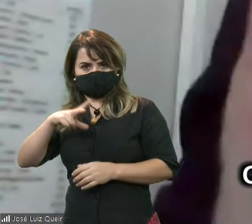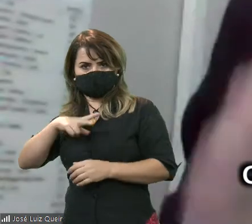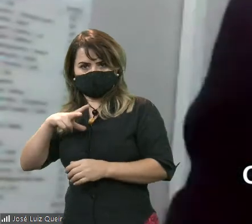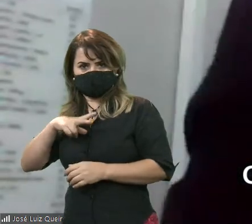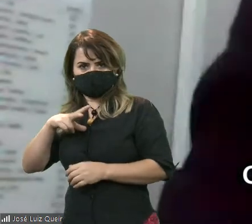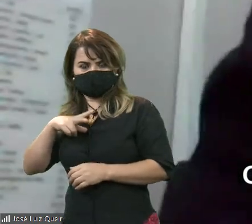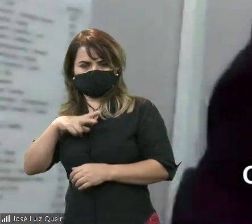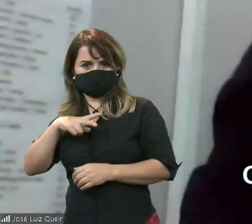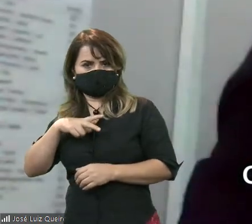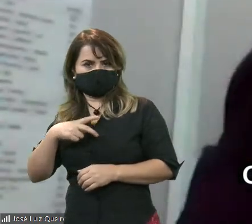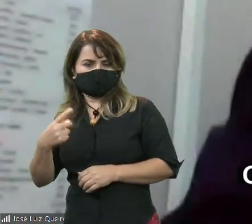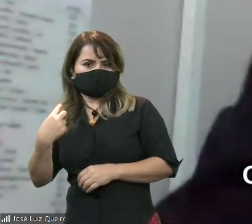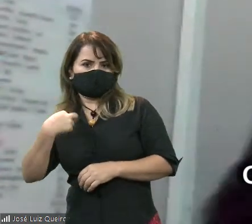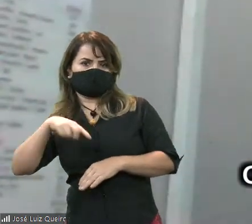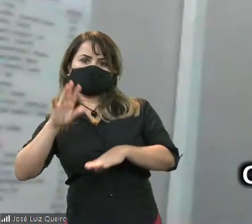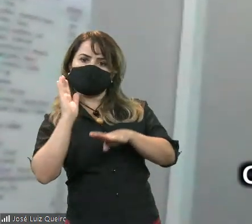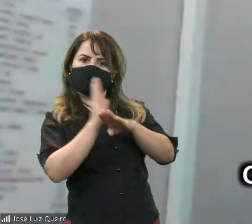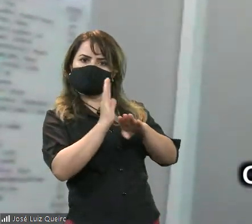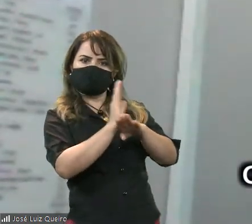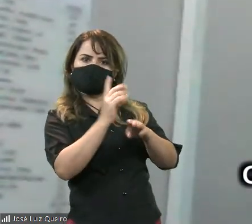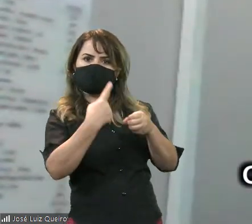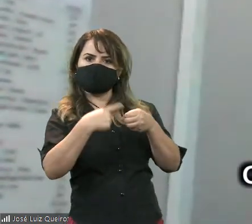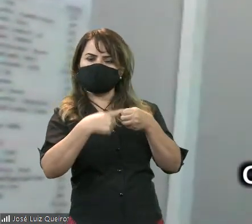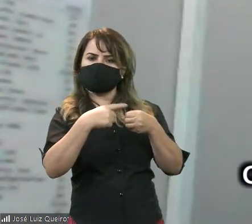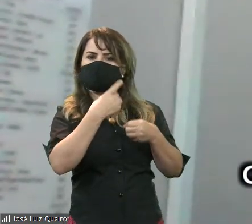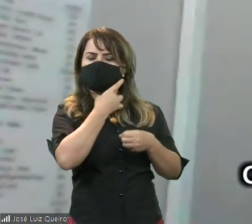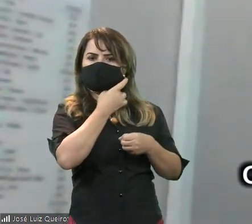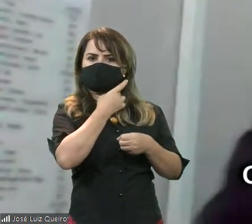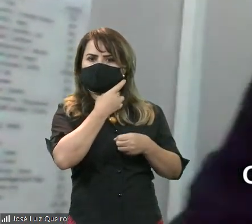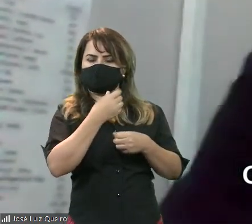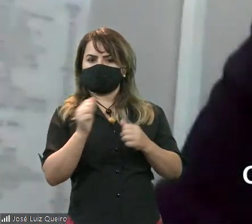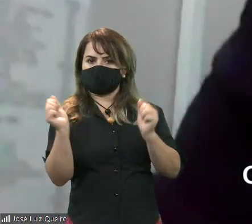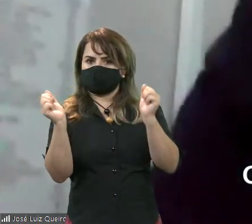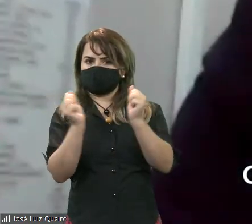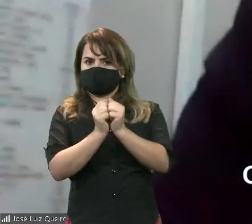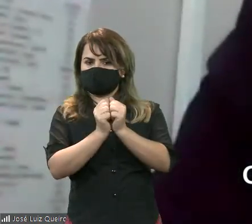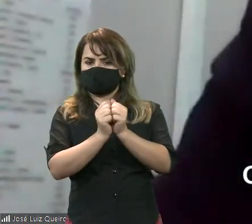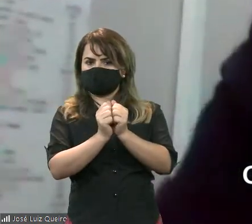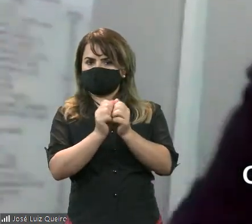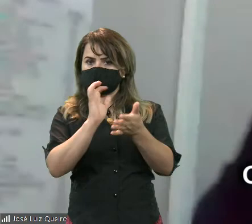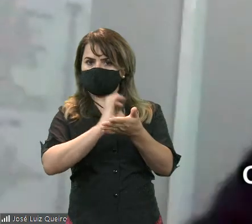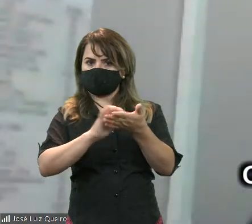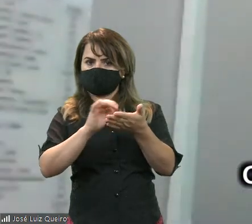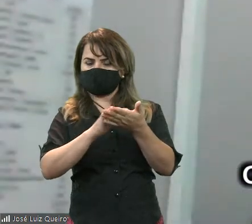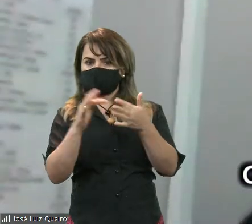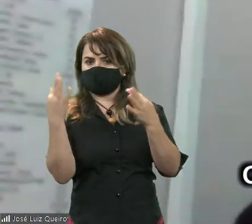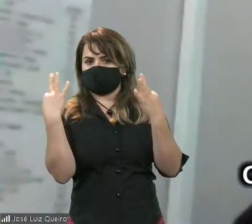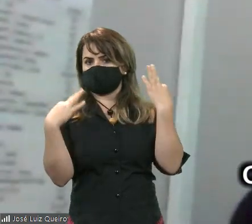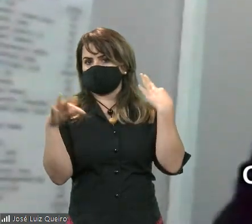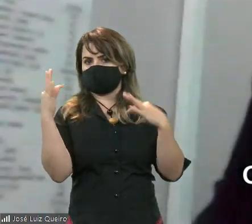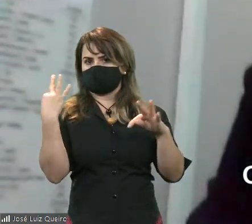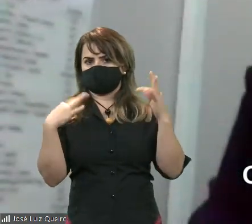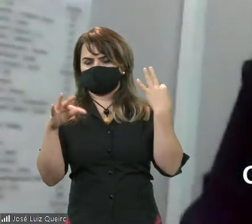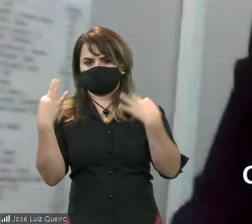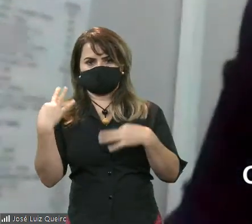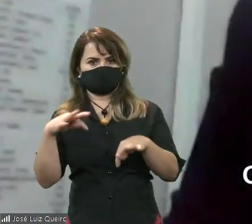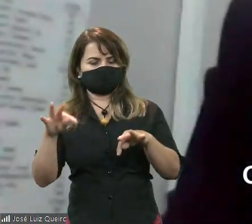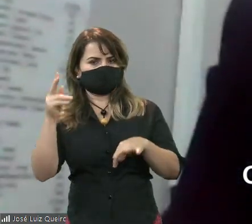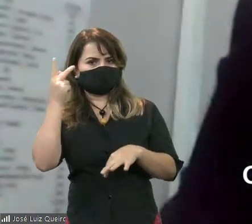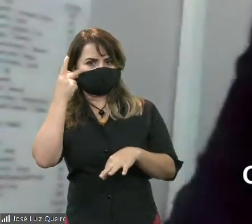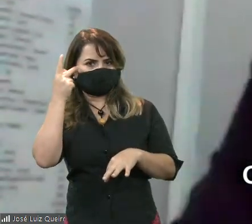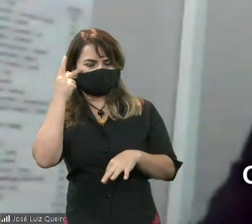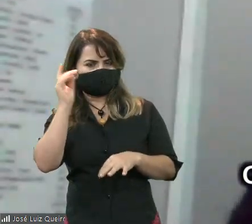os interesses de Marília junto à Secretaria de Turismo do Estado de São Paulo. Somente essa observação,